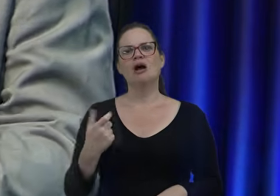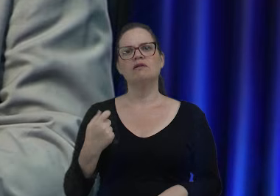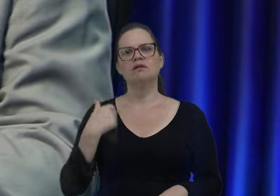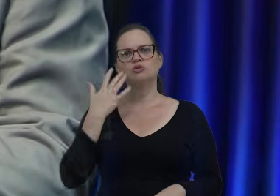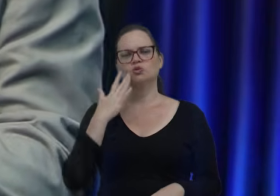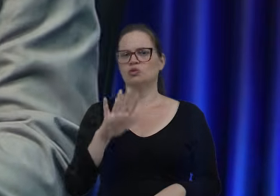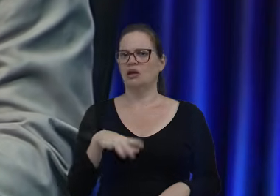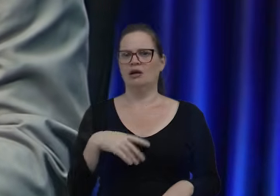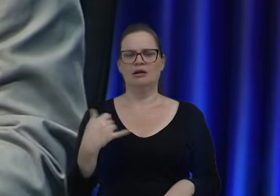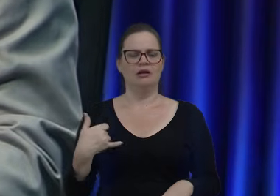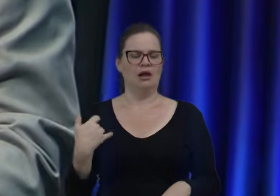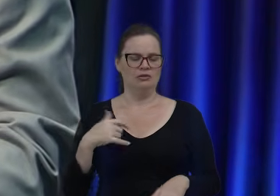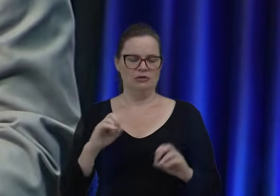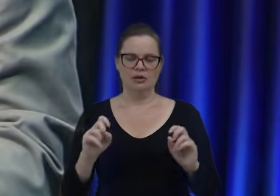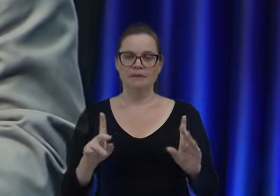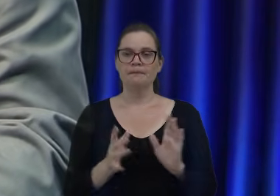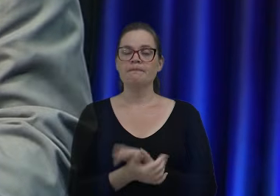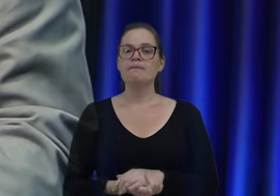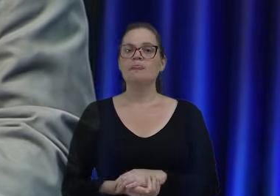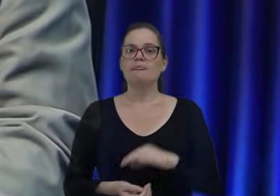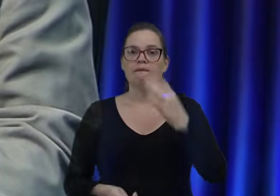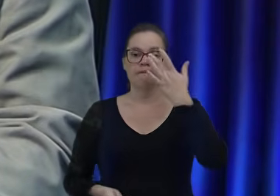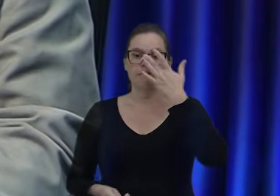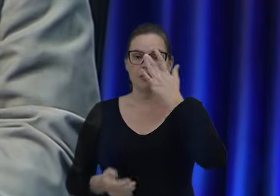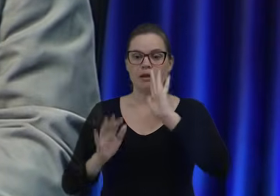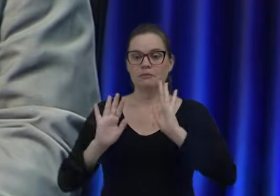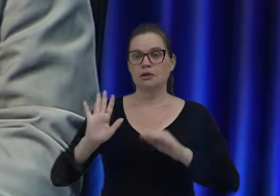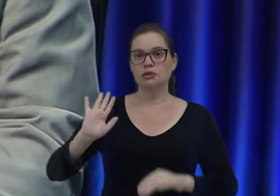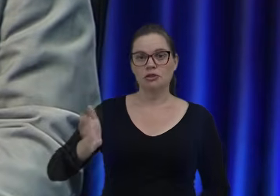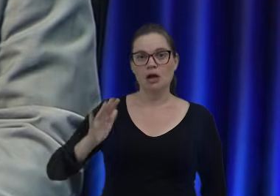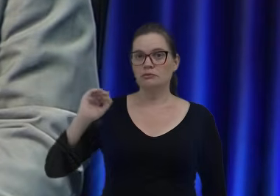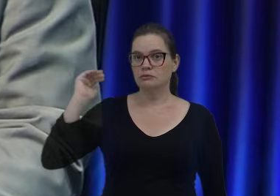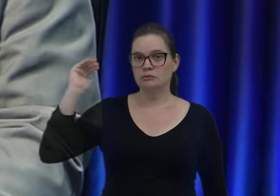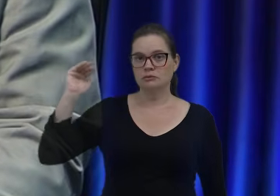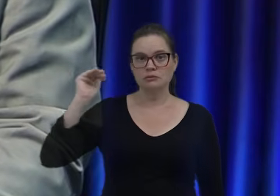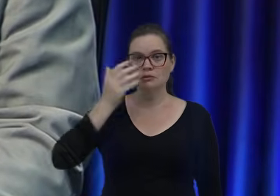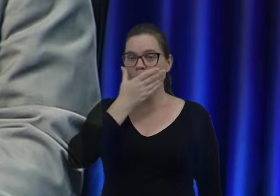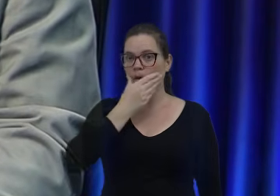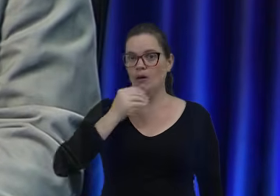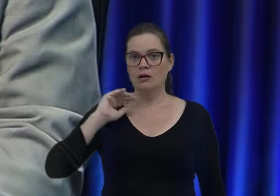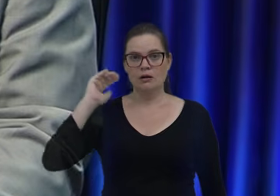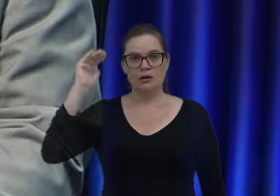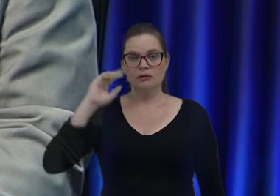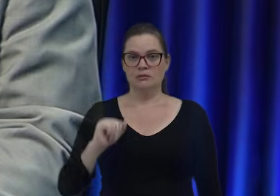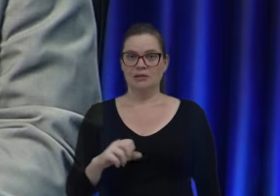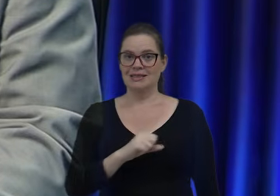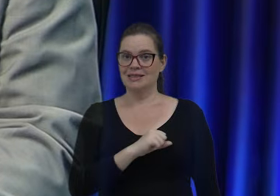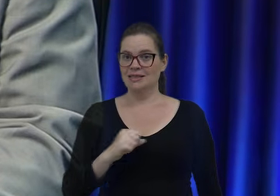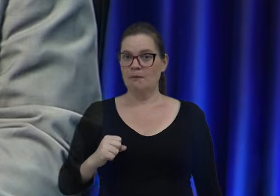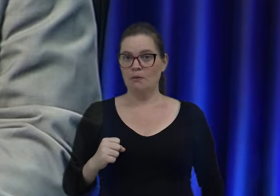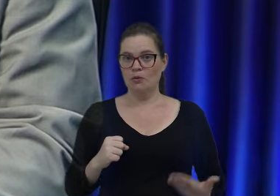a idade de Mateus. Não sabemos. Mas já era um homem formado. Né?